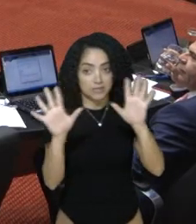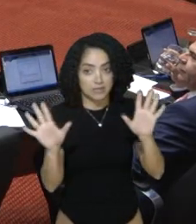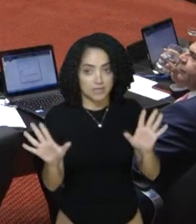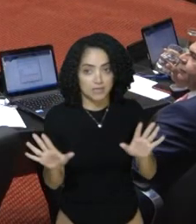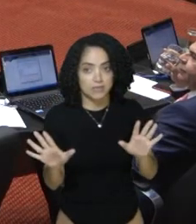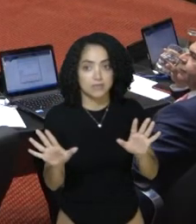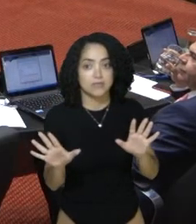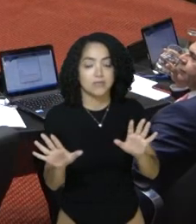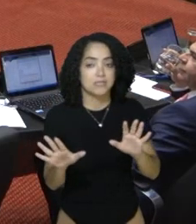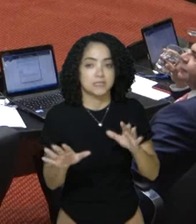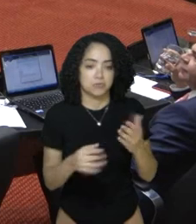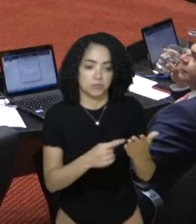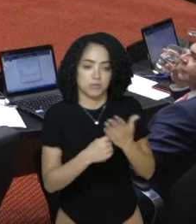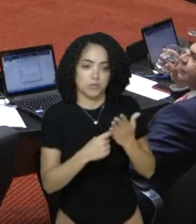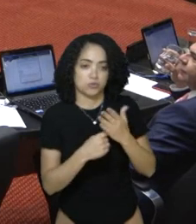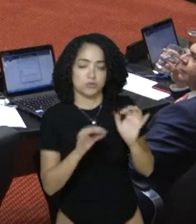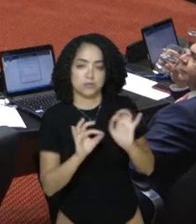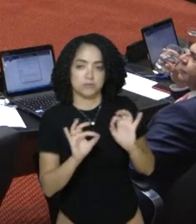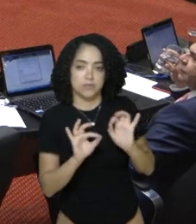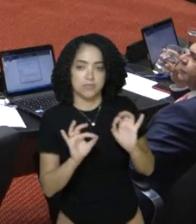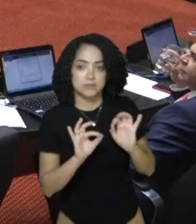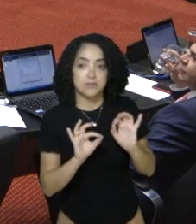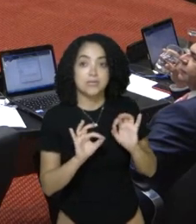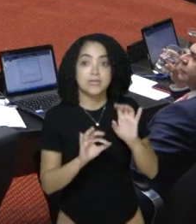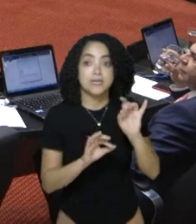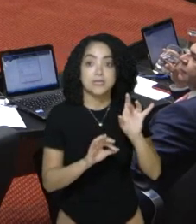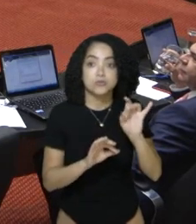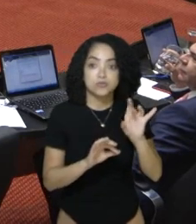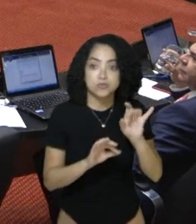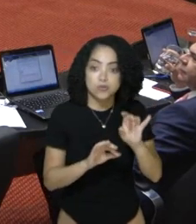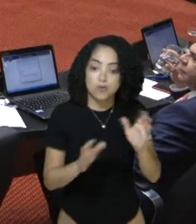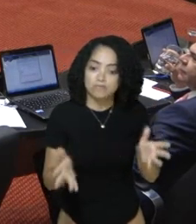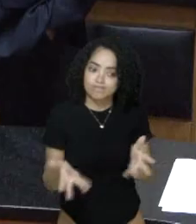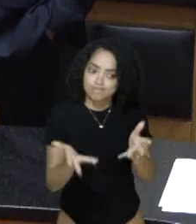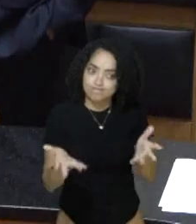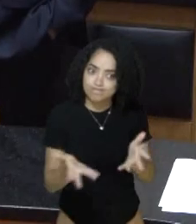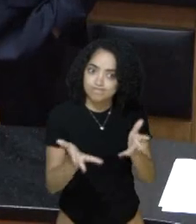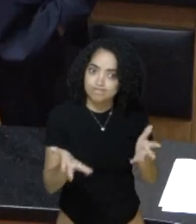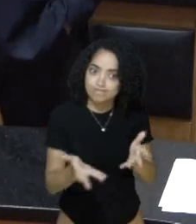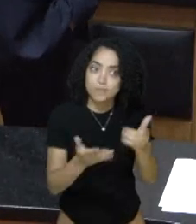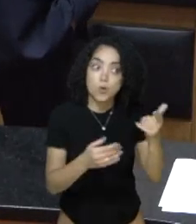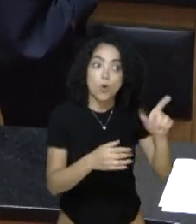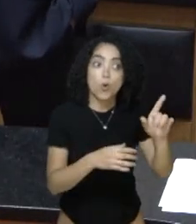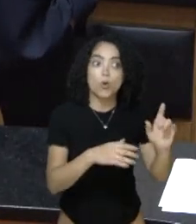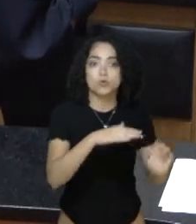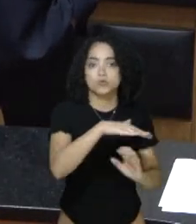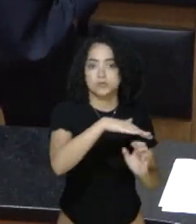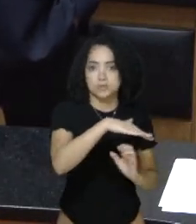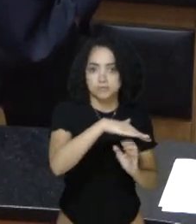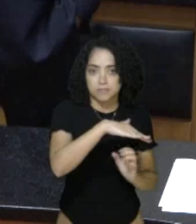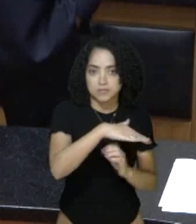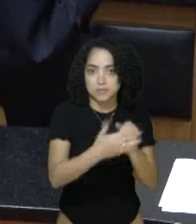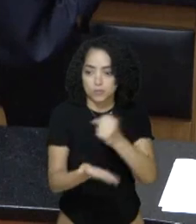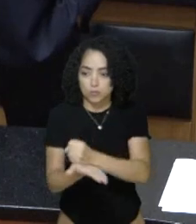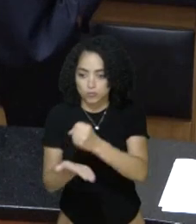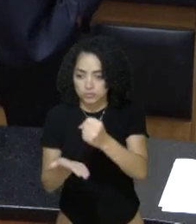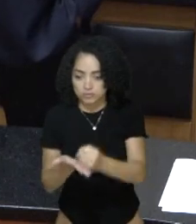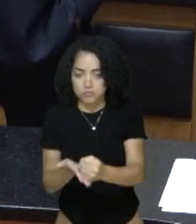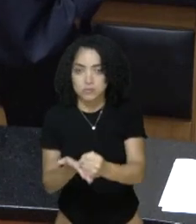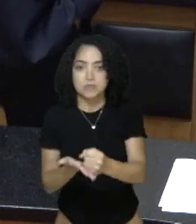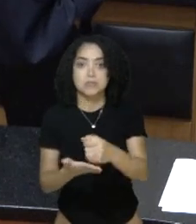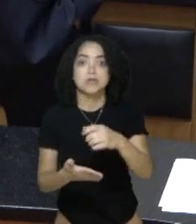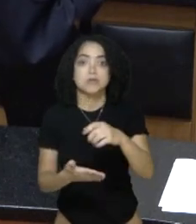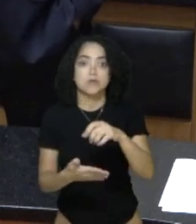tirando benefício a mim próprio, né? Isso aí é para incentivar os outros empresários a fazerem um contrato com o Estado de Santa Catarina e